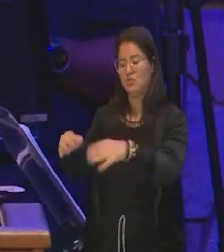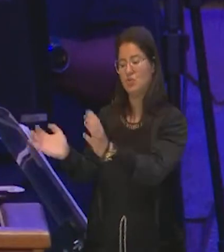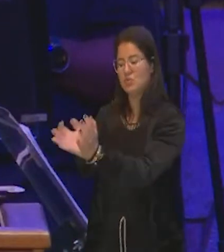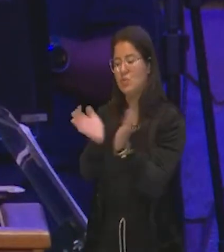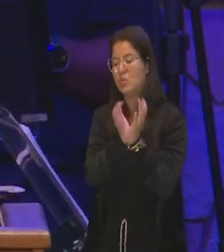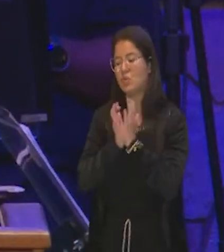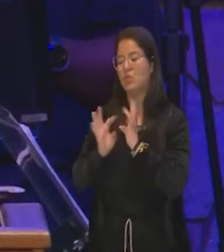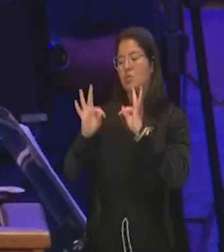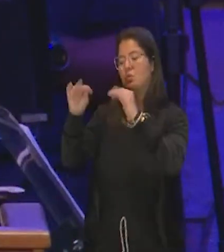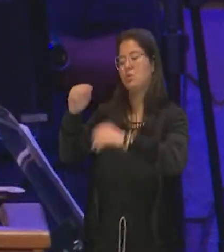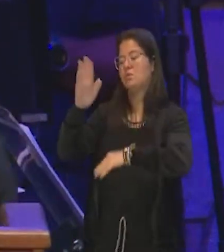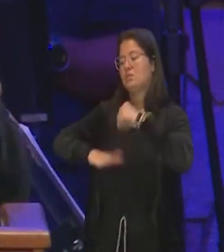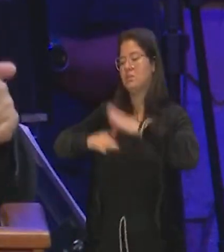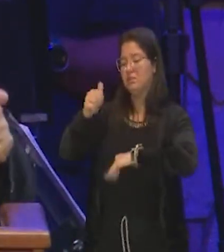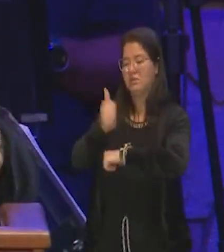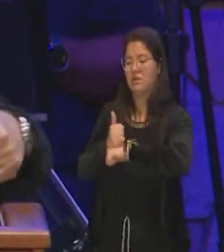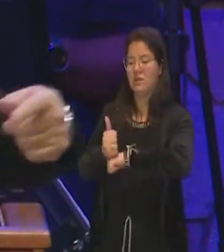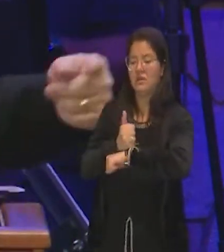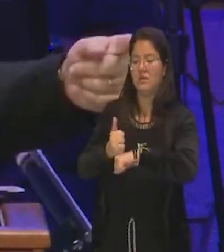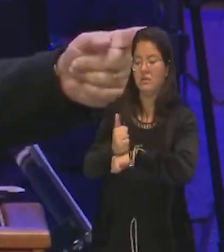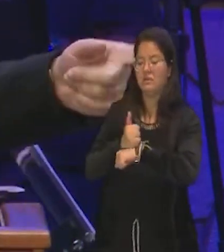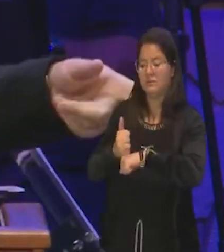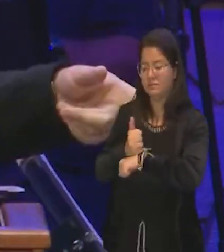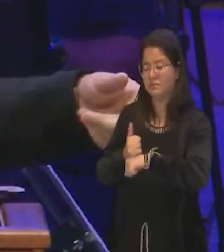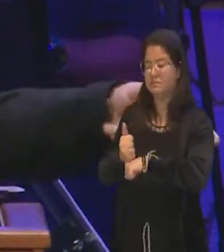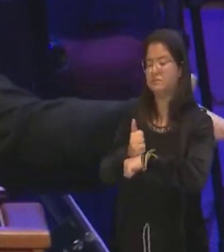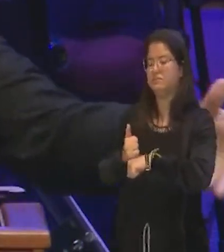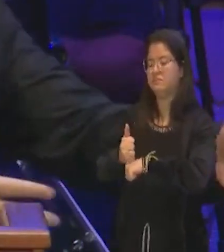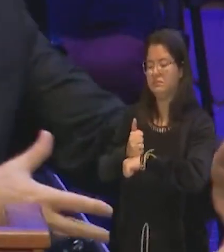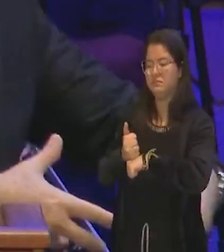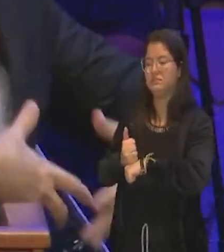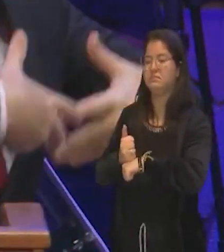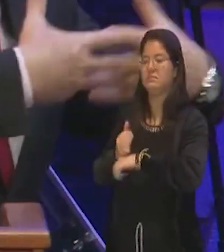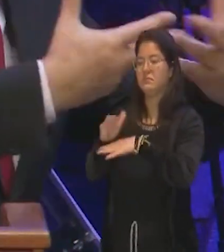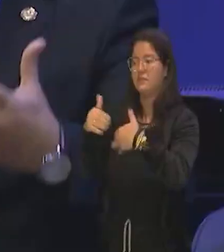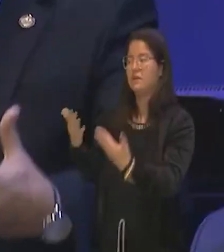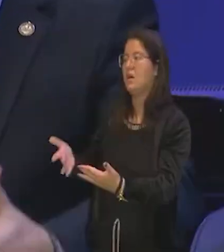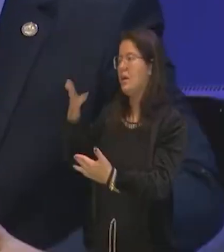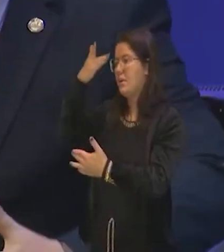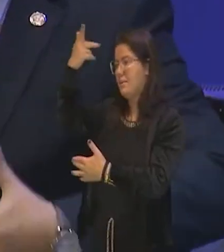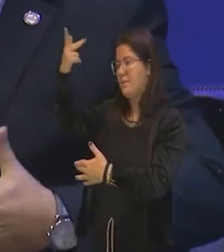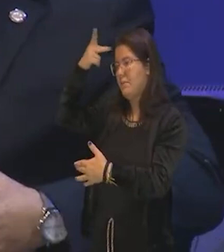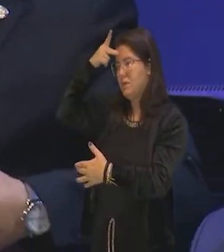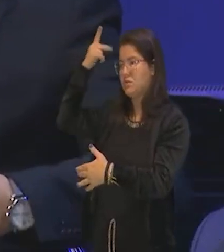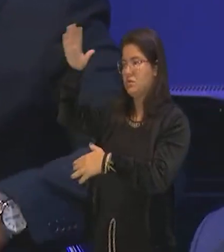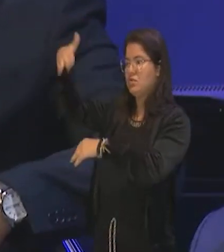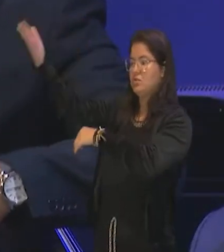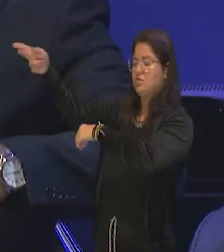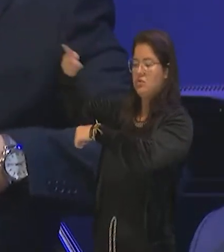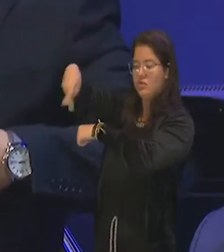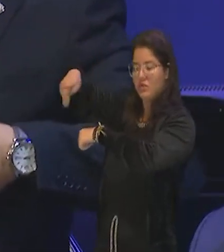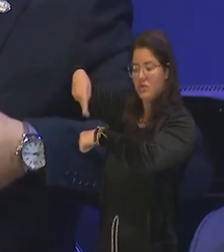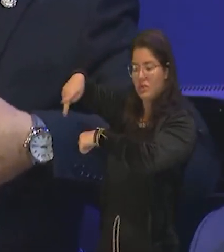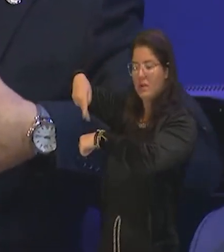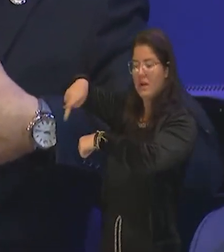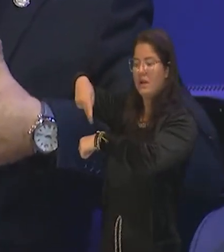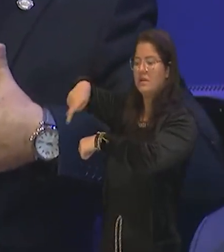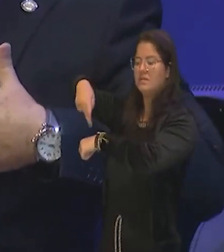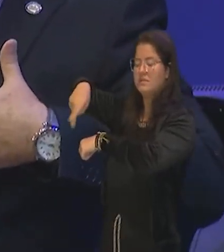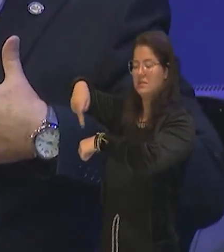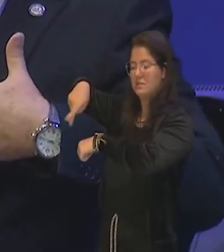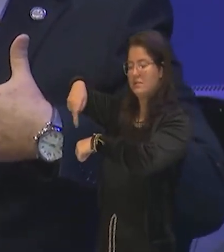as profissões. E o estrangeiro que desde o Antigo Testamento vem gozando, vamos dizer assim, de determinados